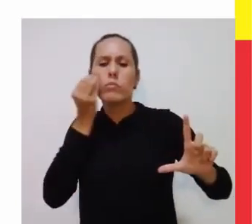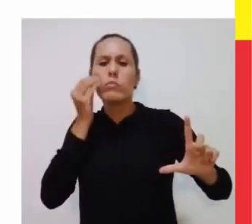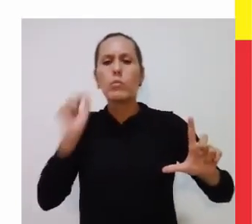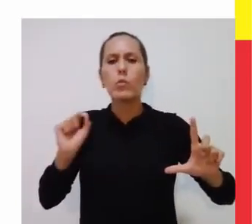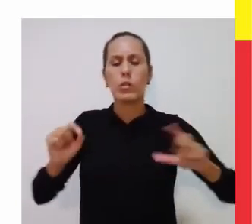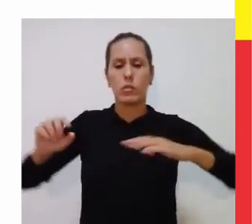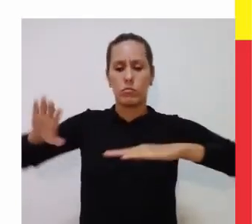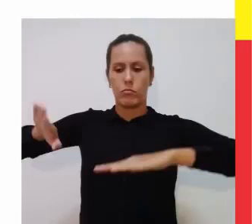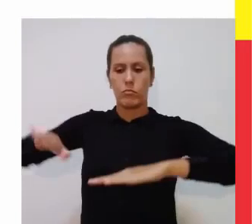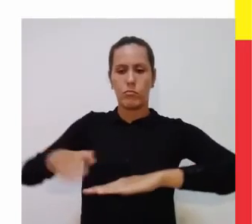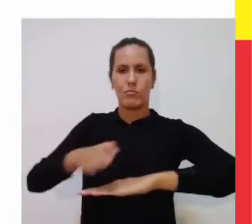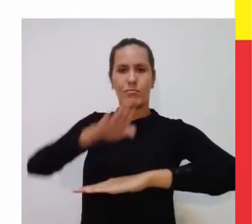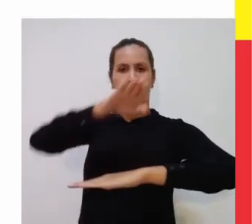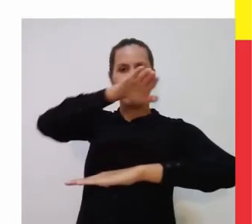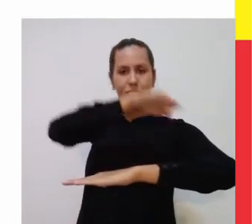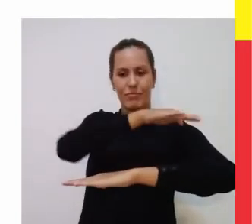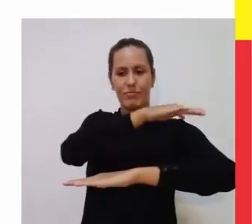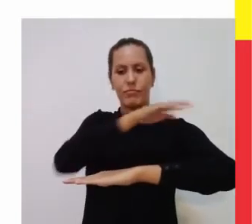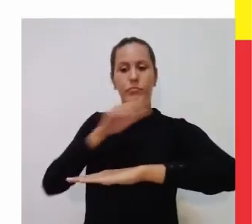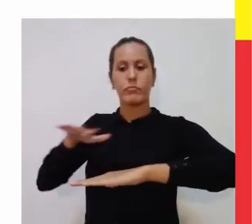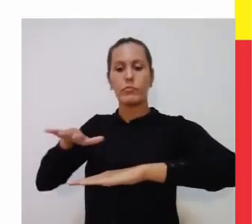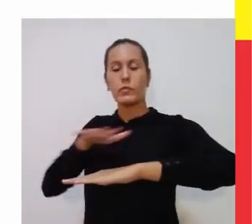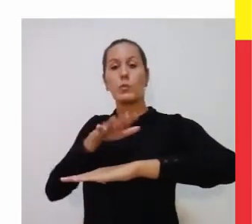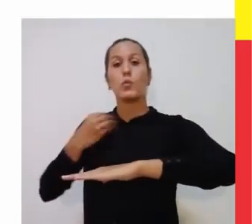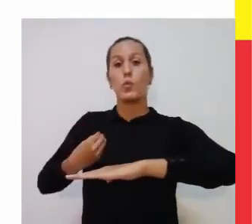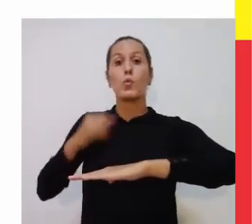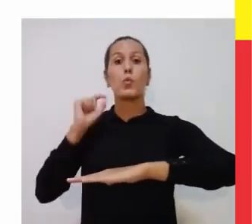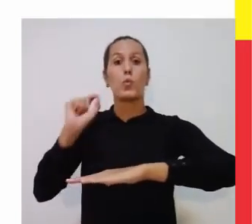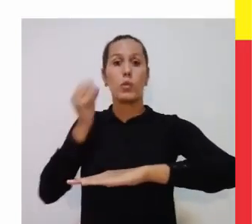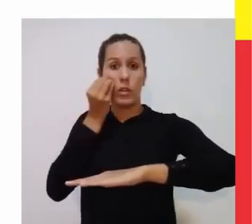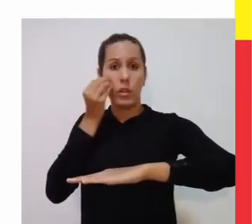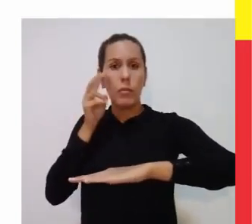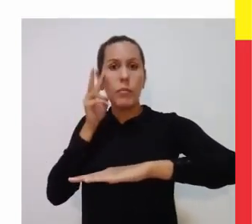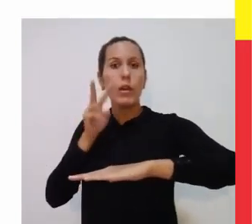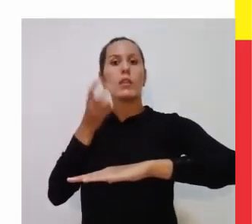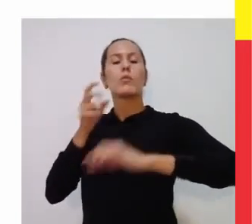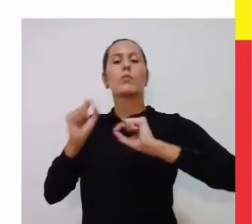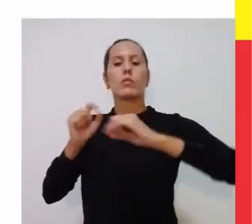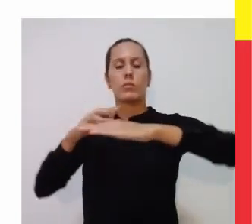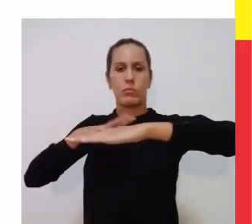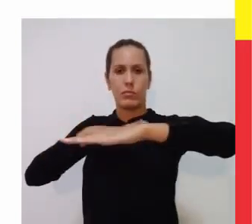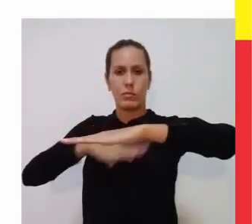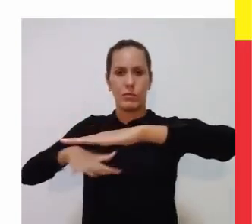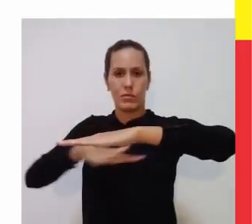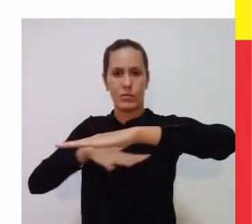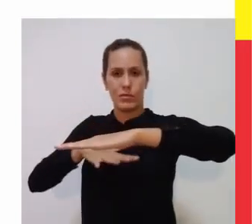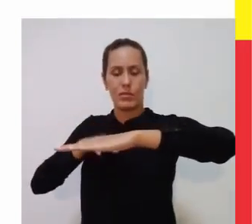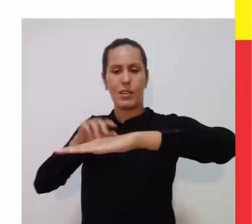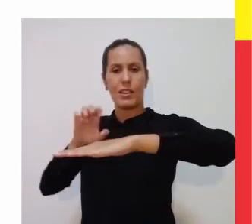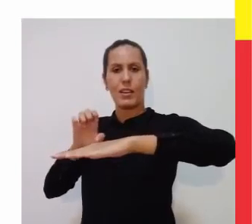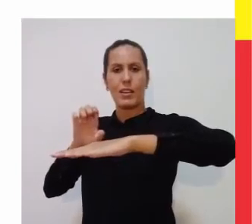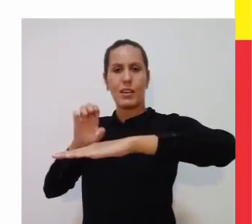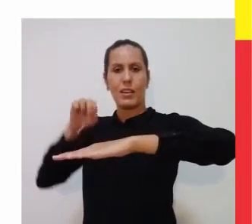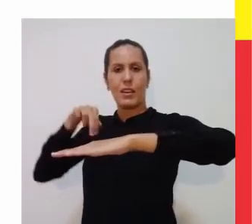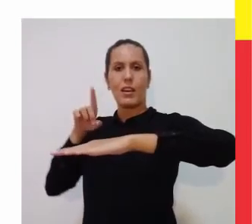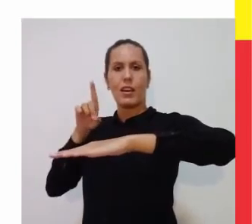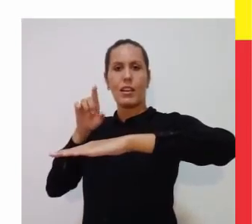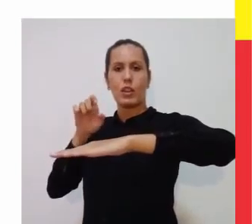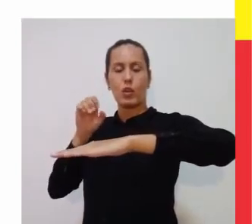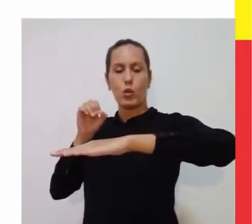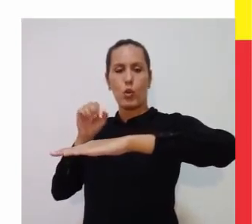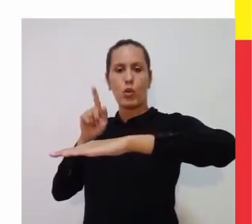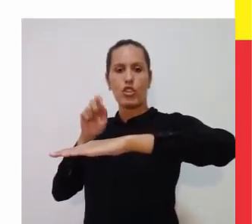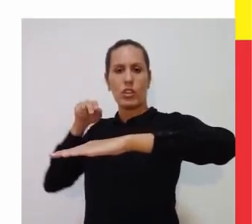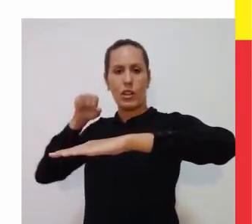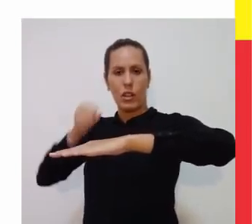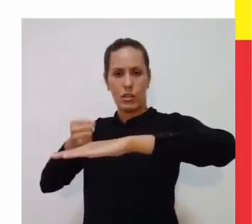menos observa o relevo, ok? Então, no relevo, a gente observa que as endógenas estão abaixo da